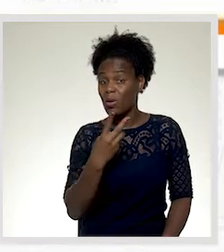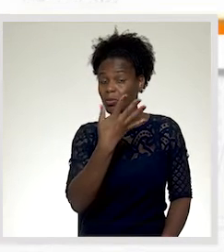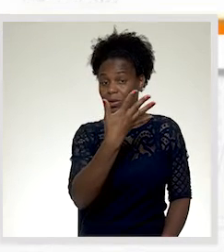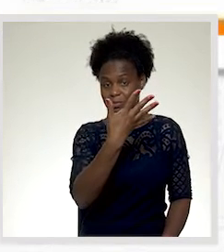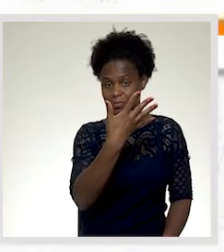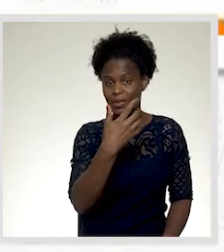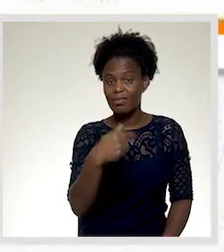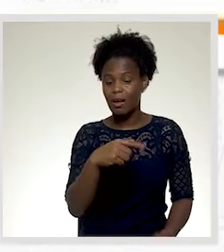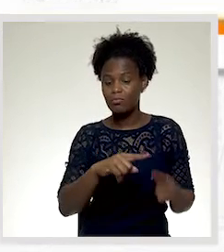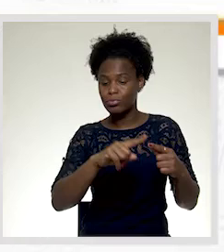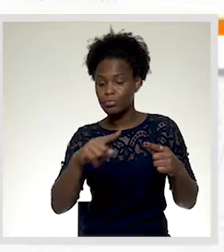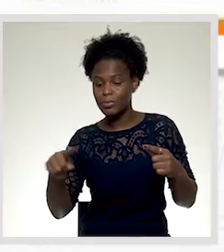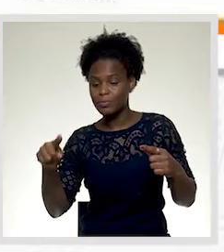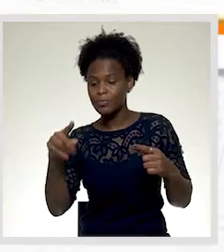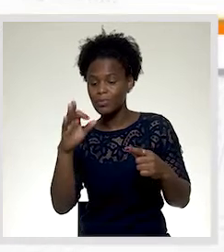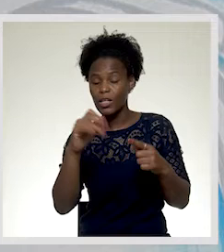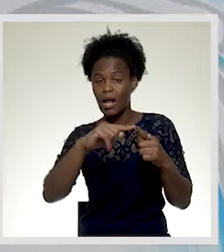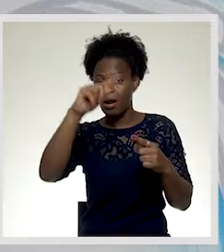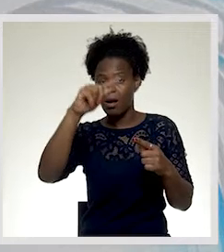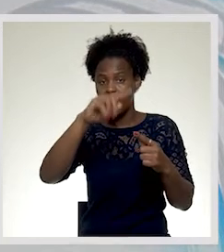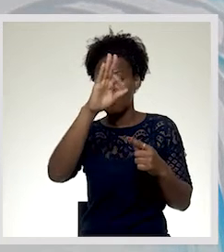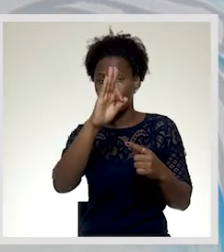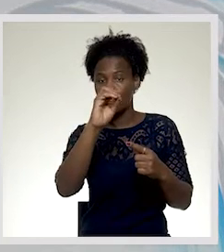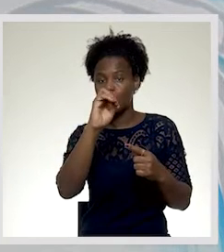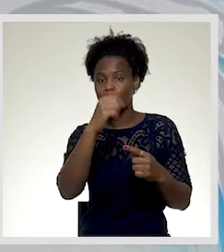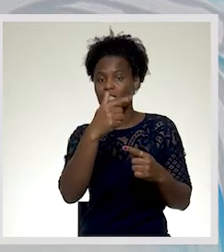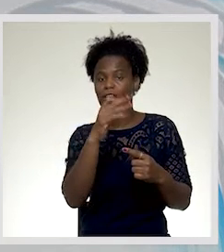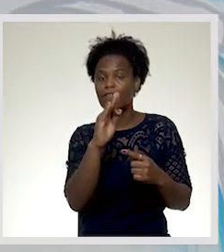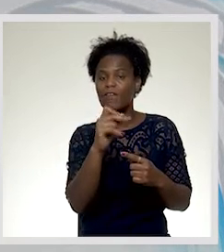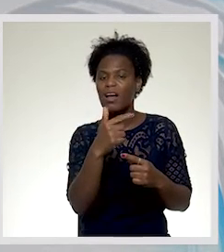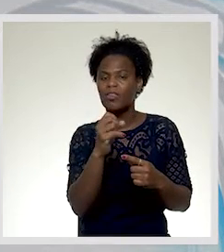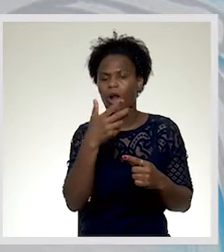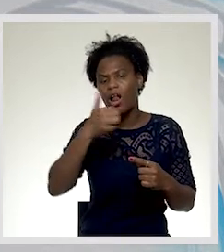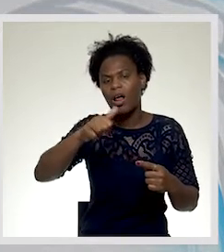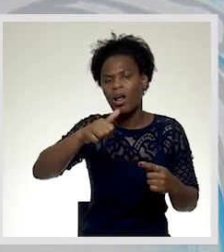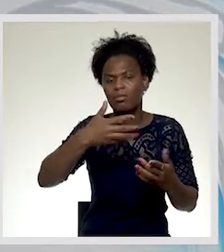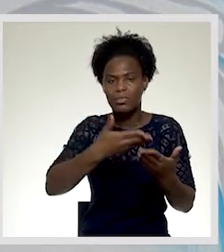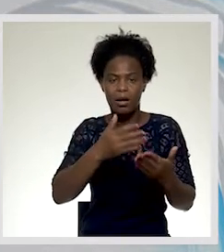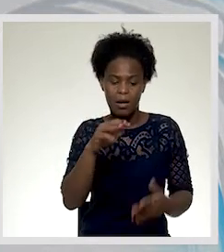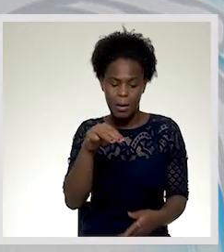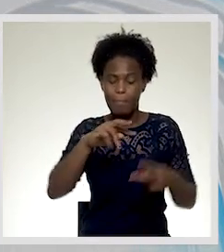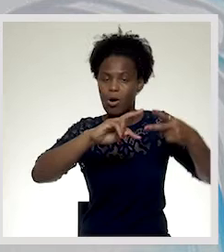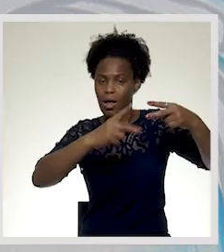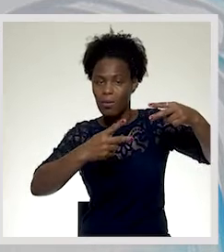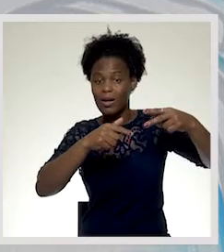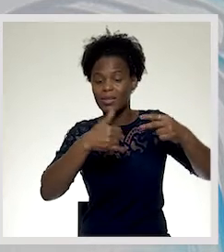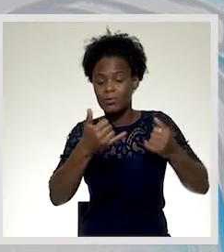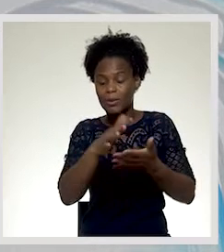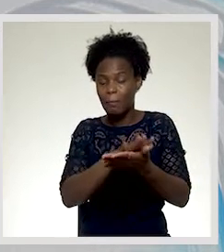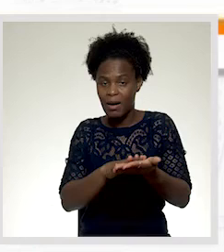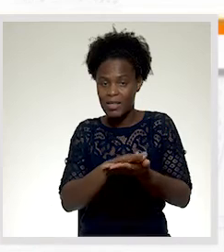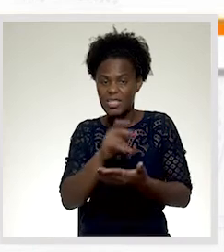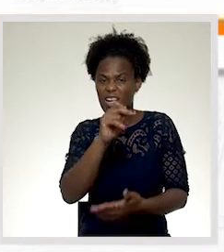5. Mas também contém um radical fosfato, tá bom? Que confere acidez à molécula. E temos